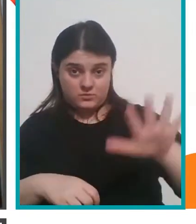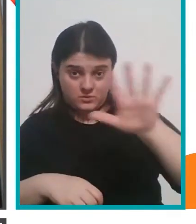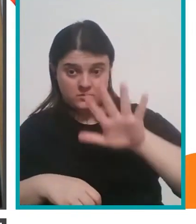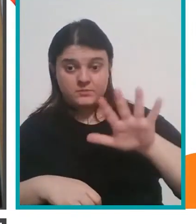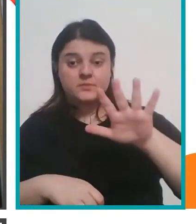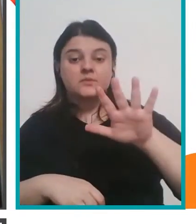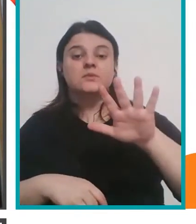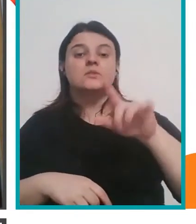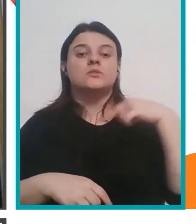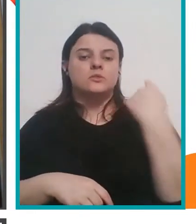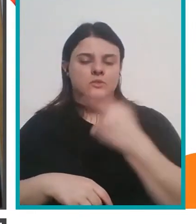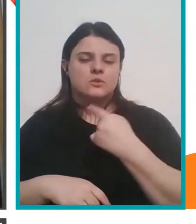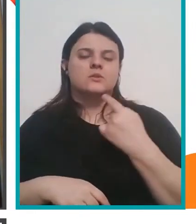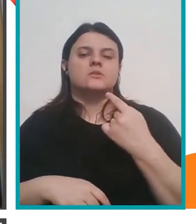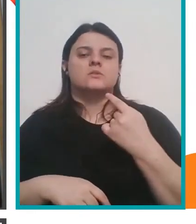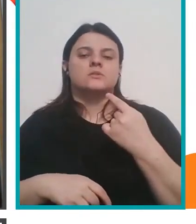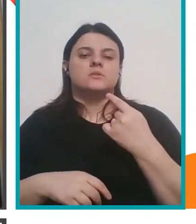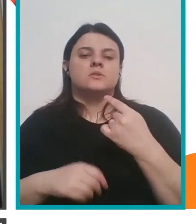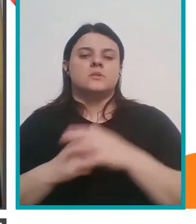nós, através